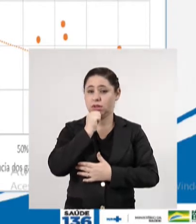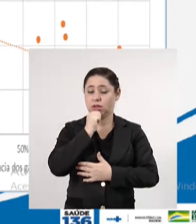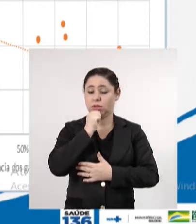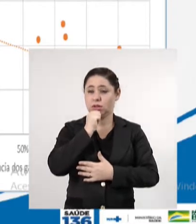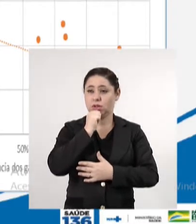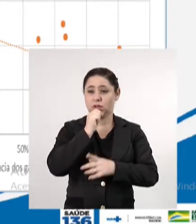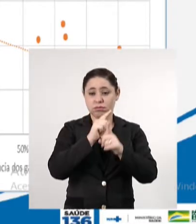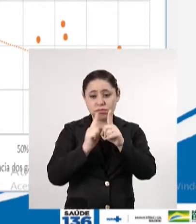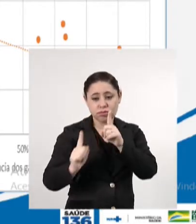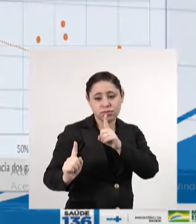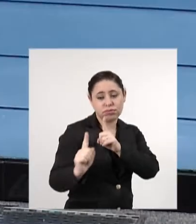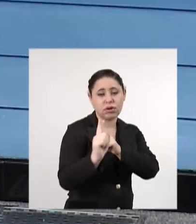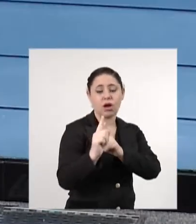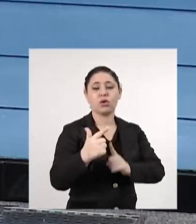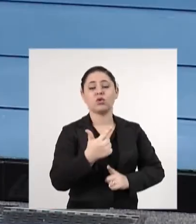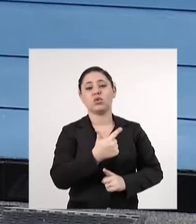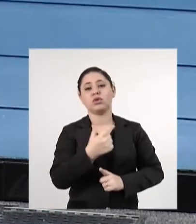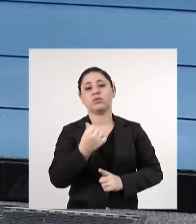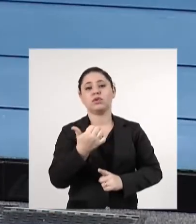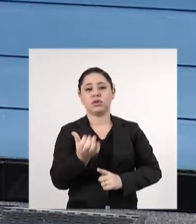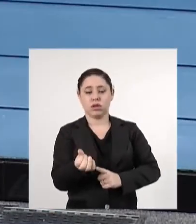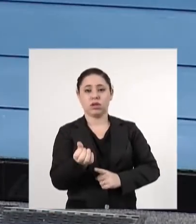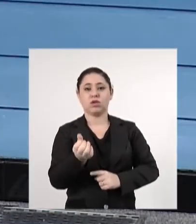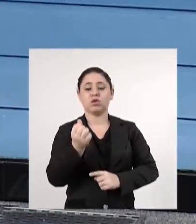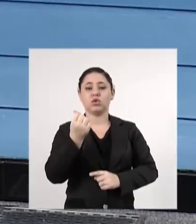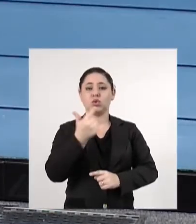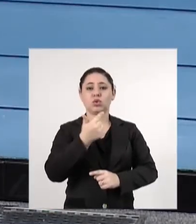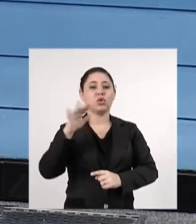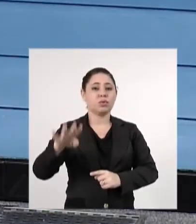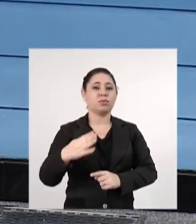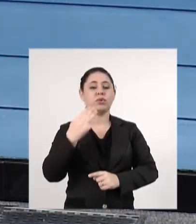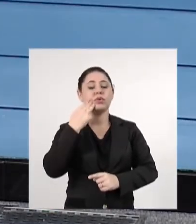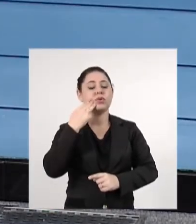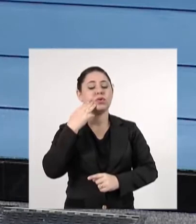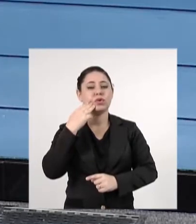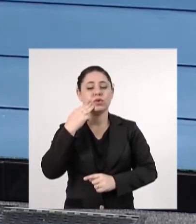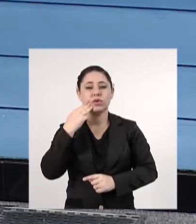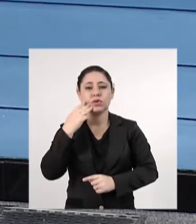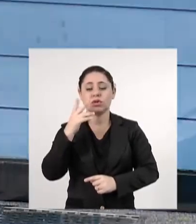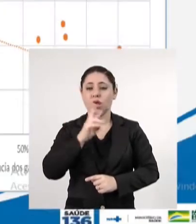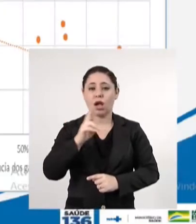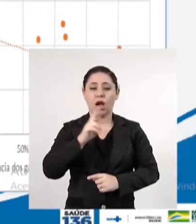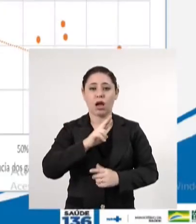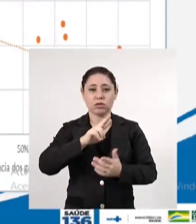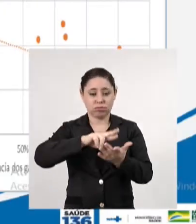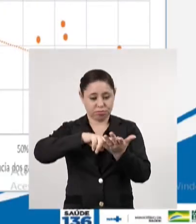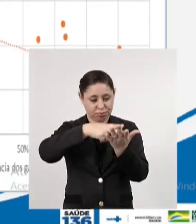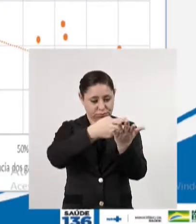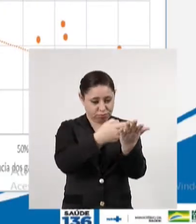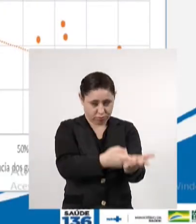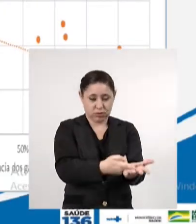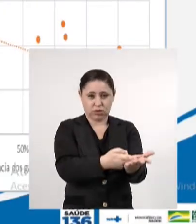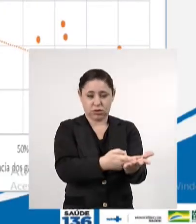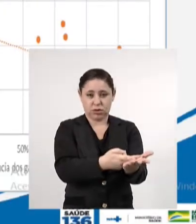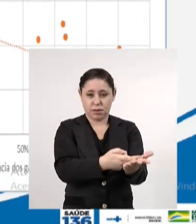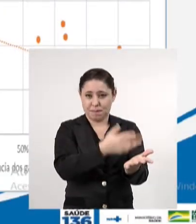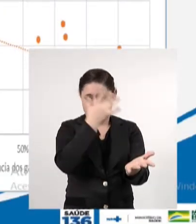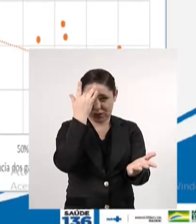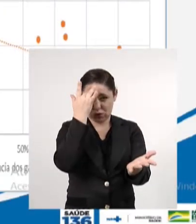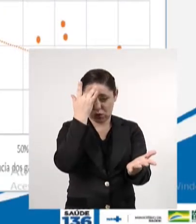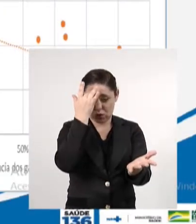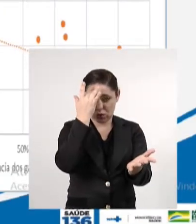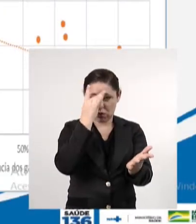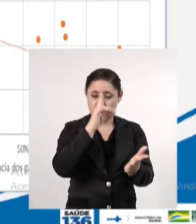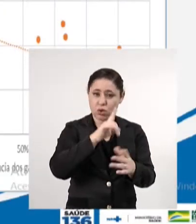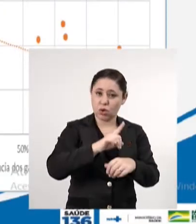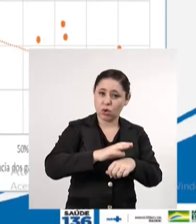de 2016, 2 bilhões de reais são gastos com internações por condições sensíveis à atenção primária. Então, se a gente tem